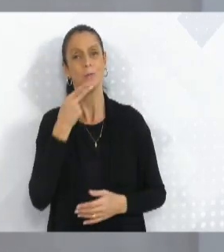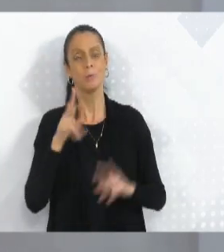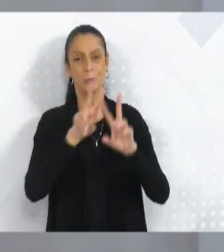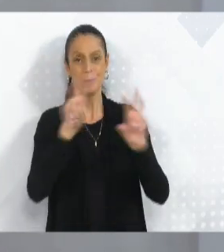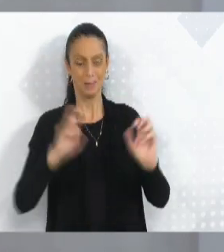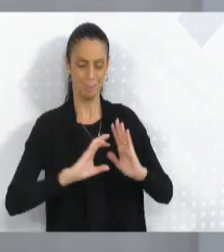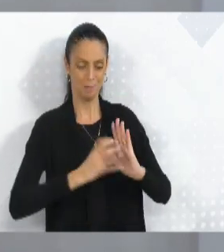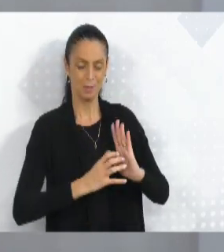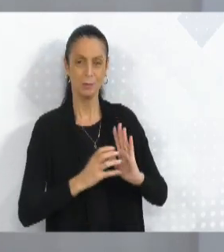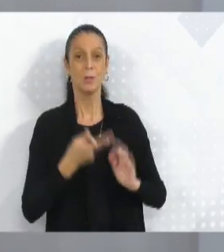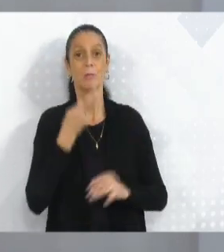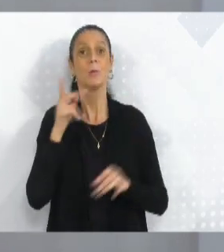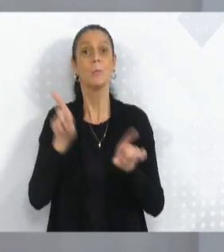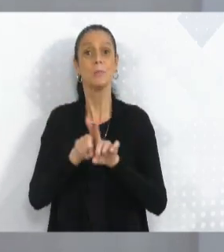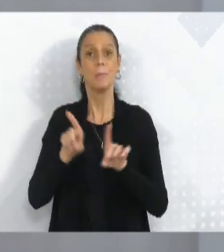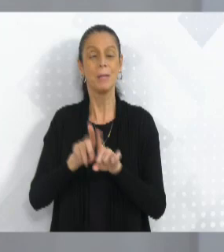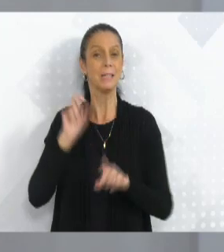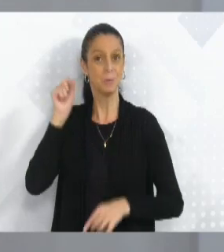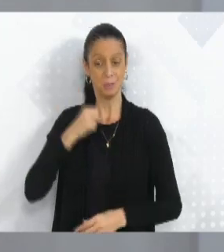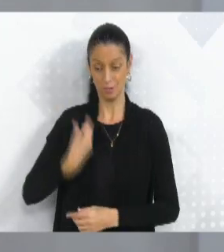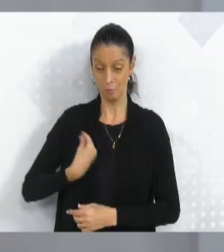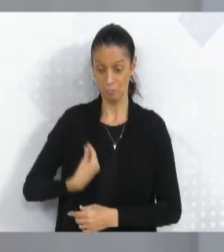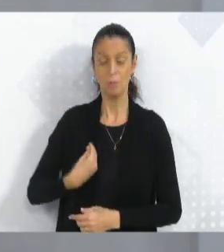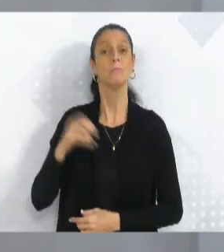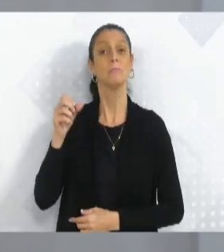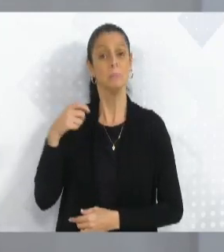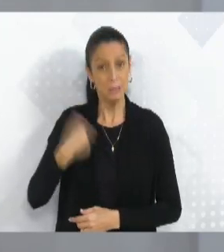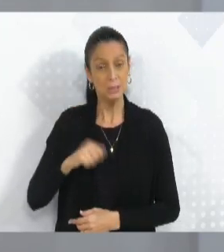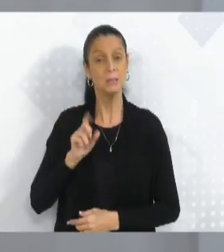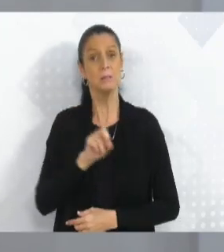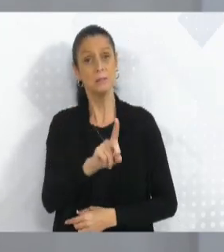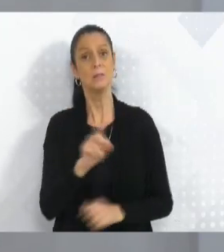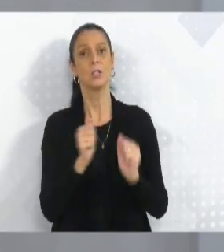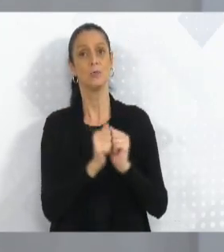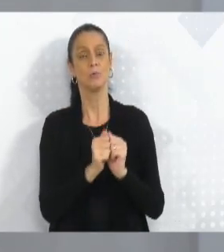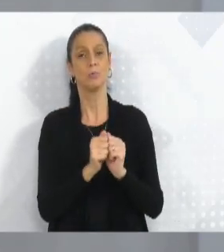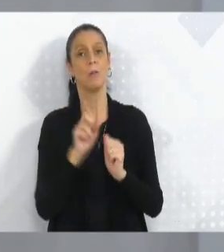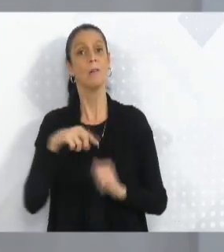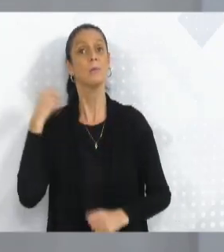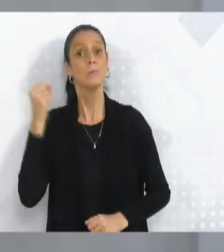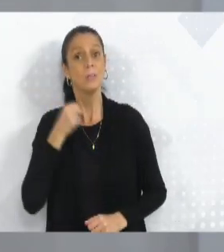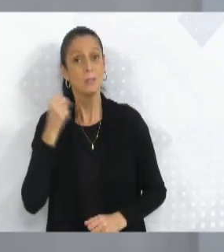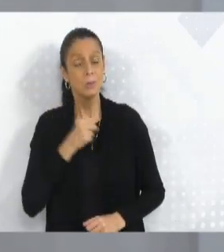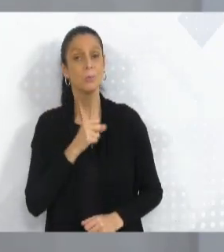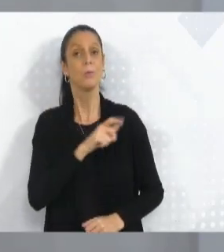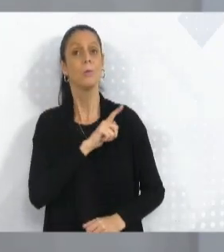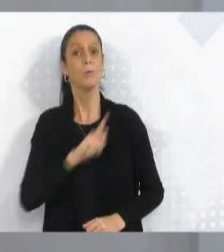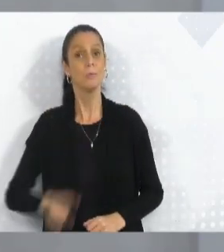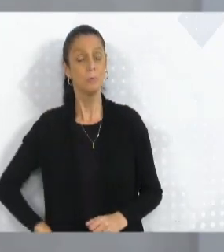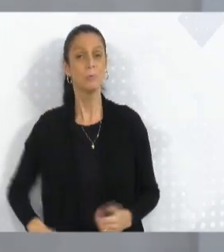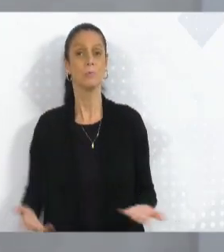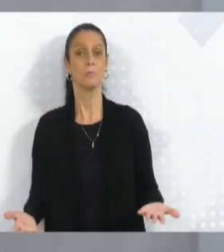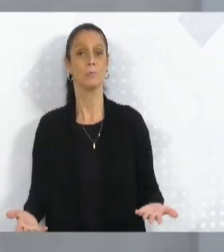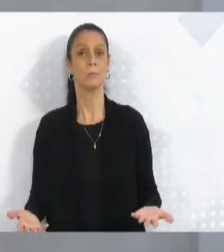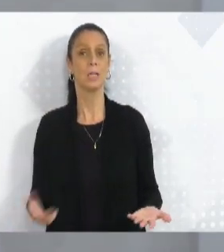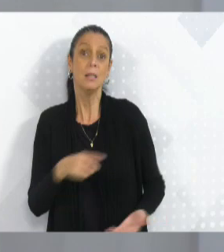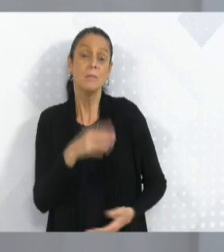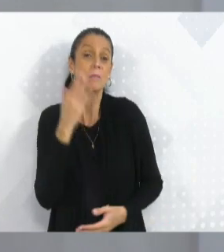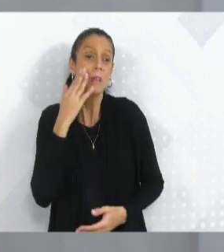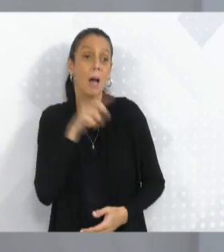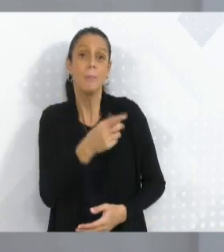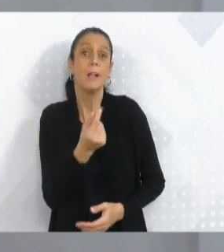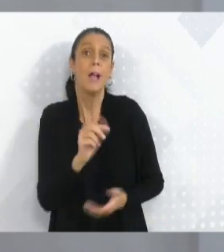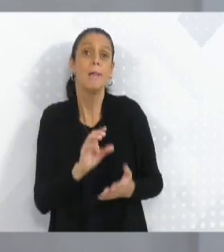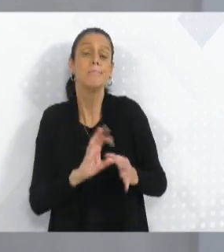partido e quando você falou que o senador estava lá ele tem que estar lá ele é o senador da República onde ele libera o dinheiro para o governo federal fazer as coisas ele